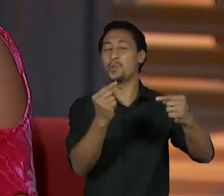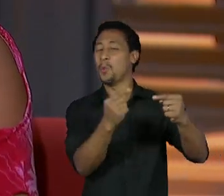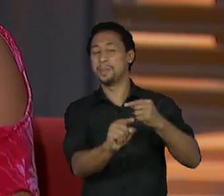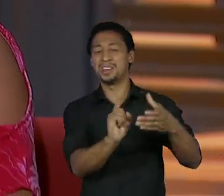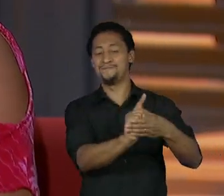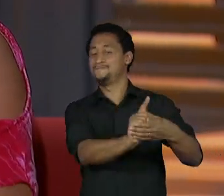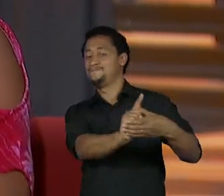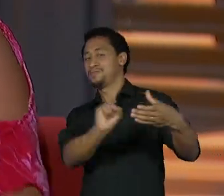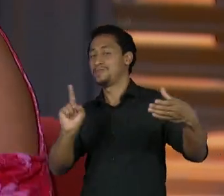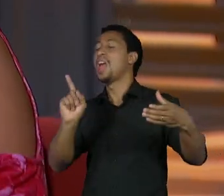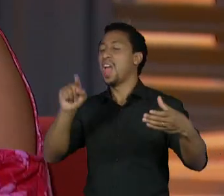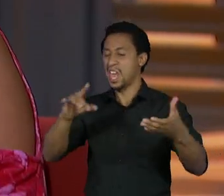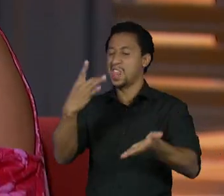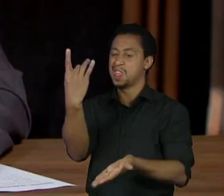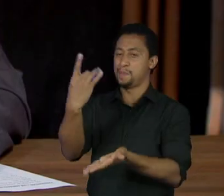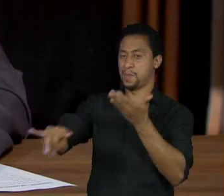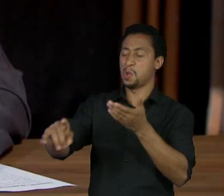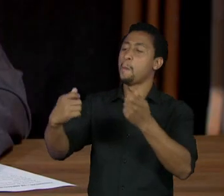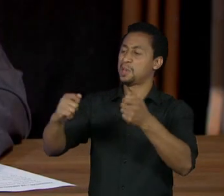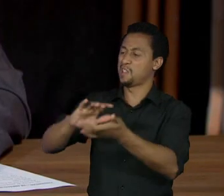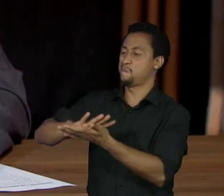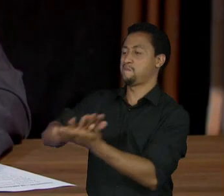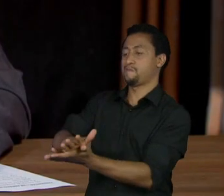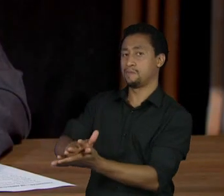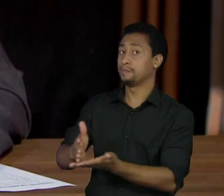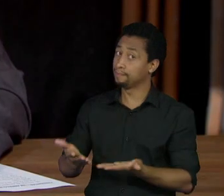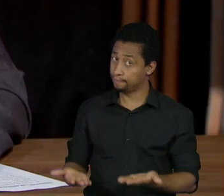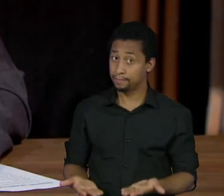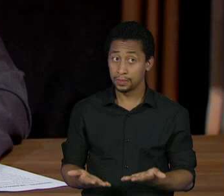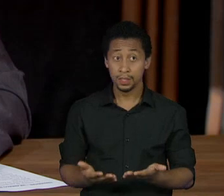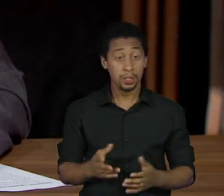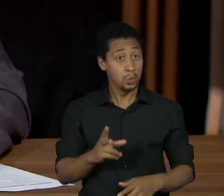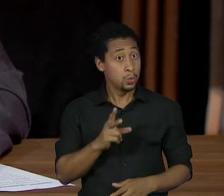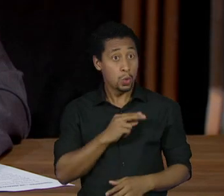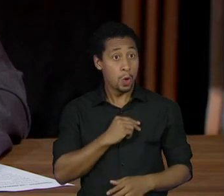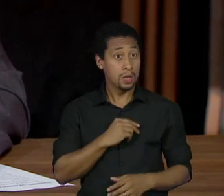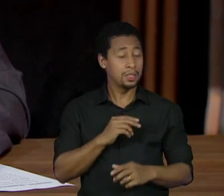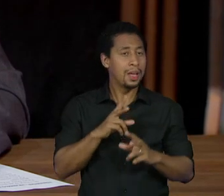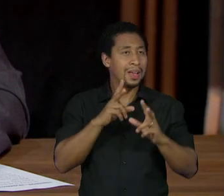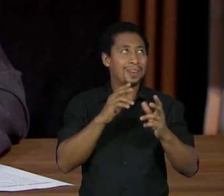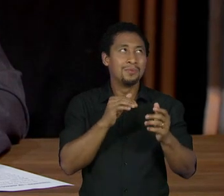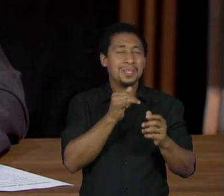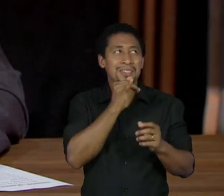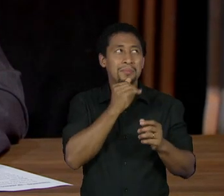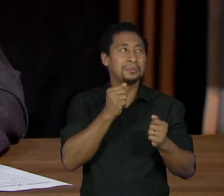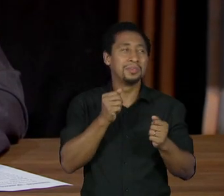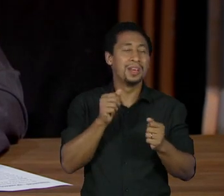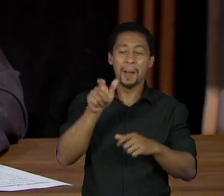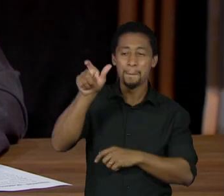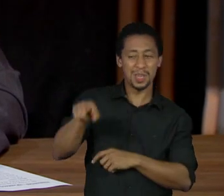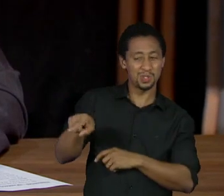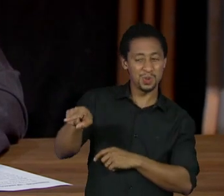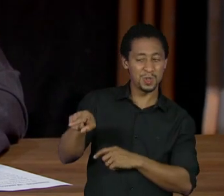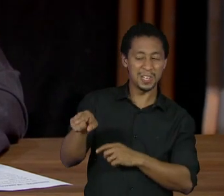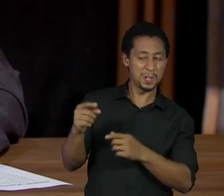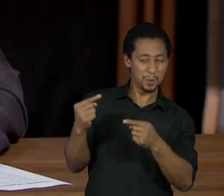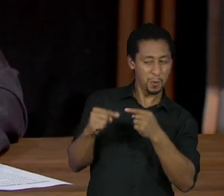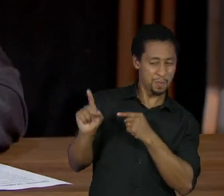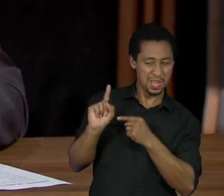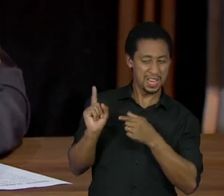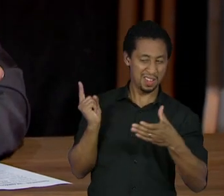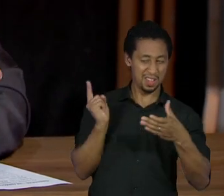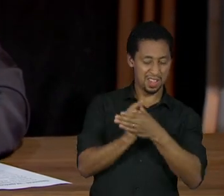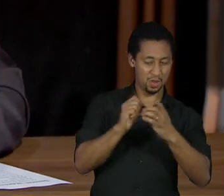é inimigo tem que ser exterminado. É como assim o deixar morrer, né? Você acha que nessa pandemia